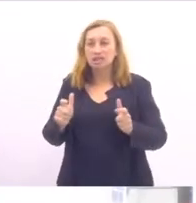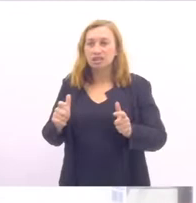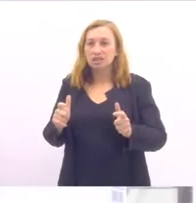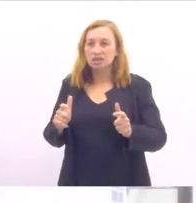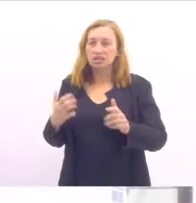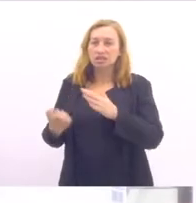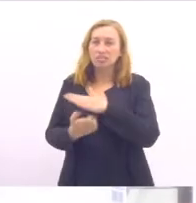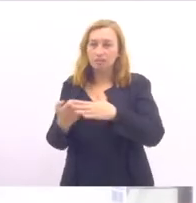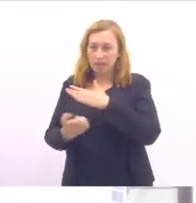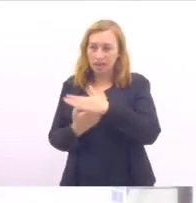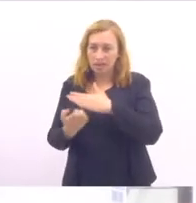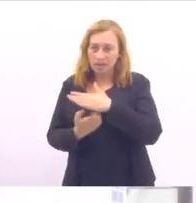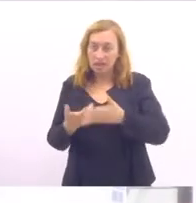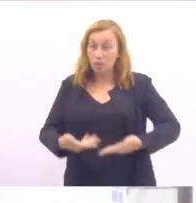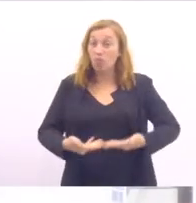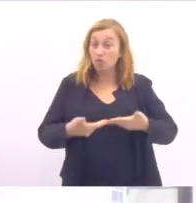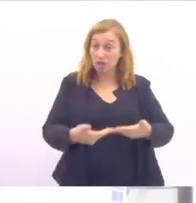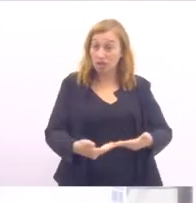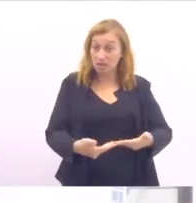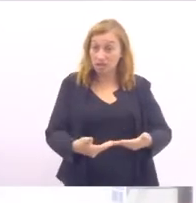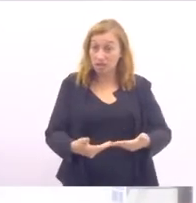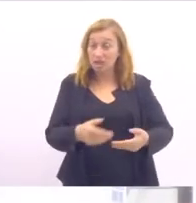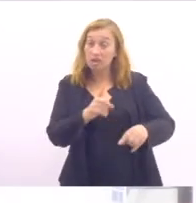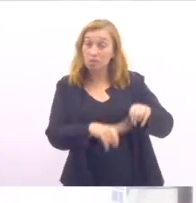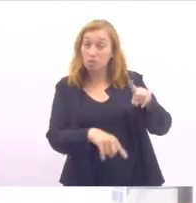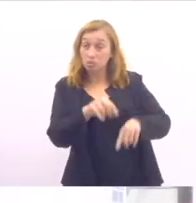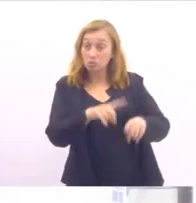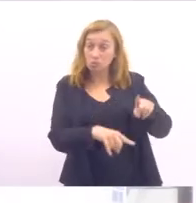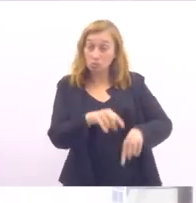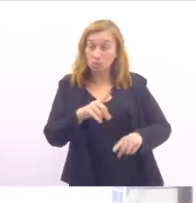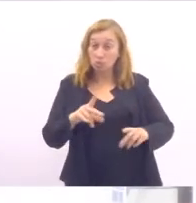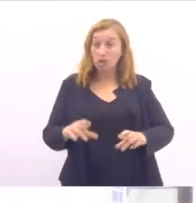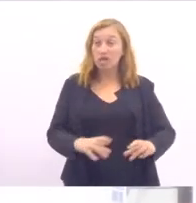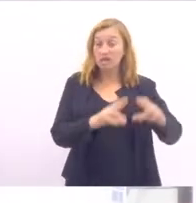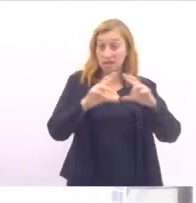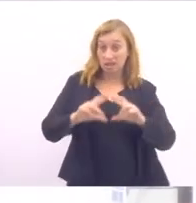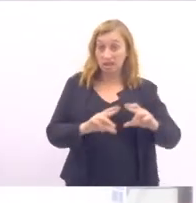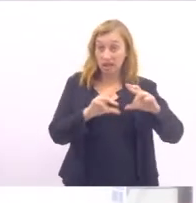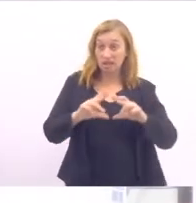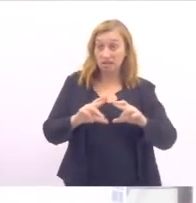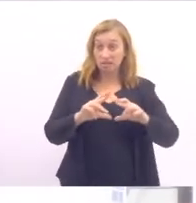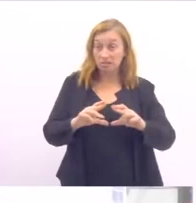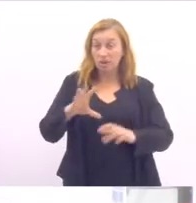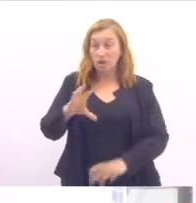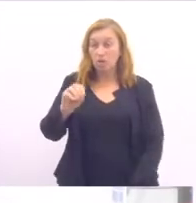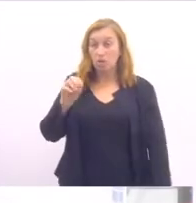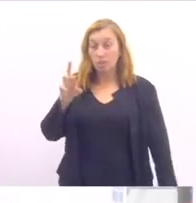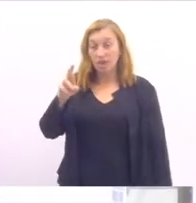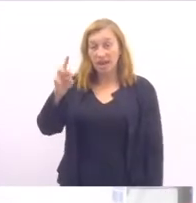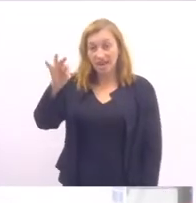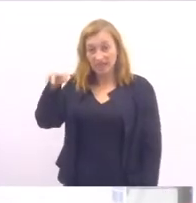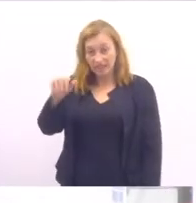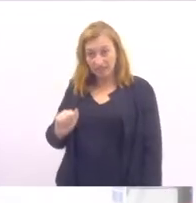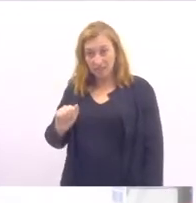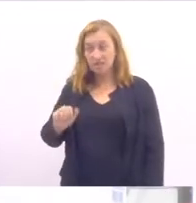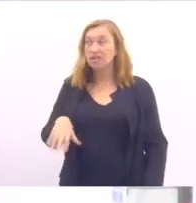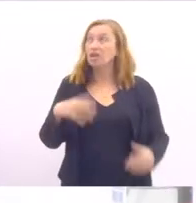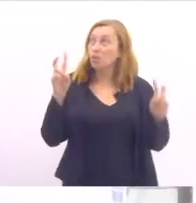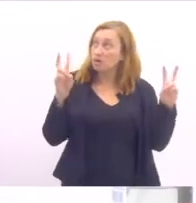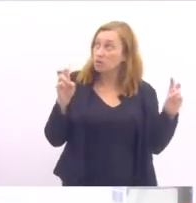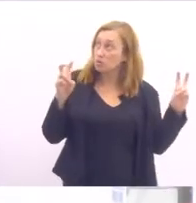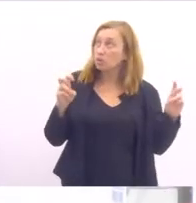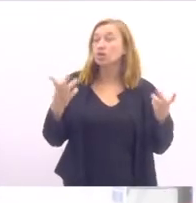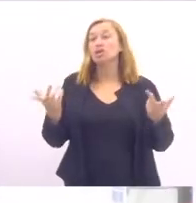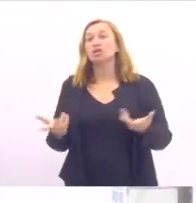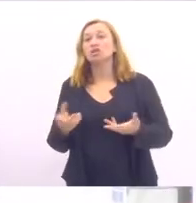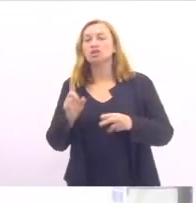que fornecer o material reciclável para as cooperativas. Então, tem a questão de materiais